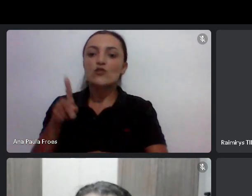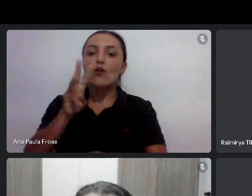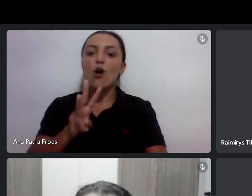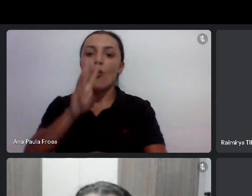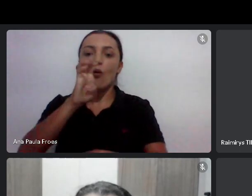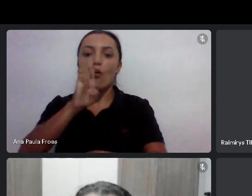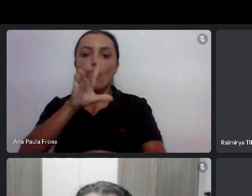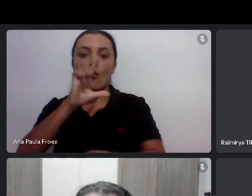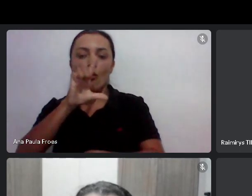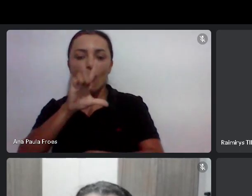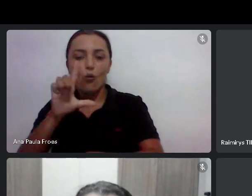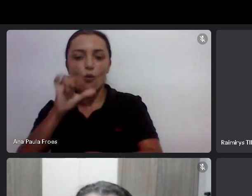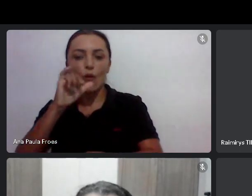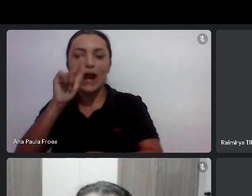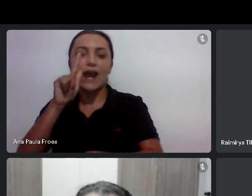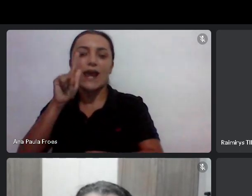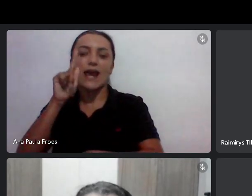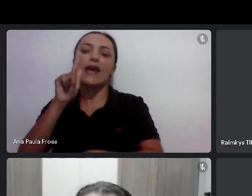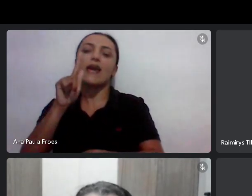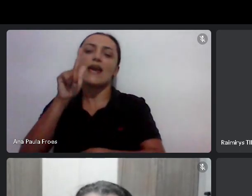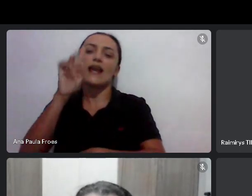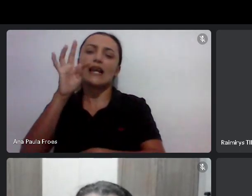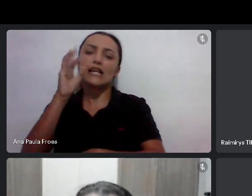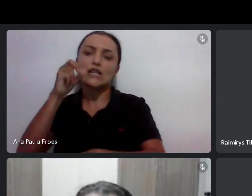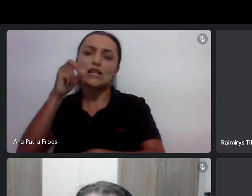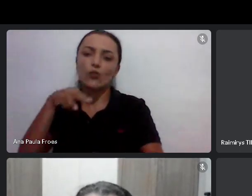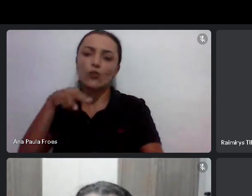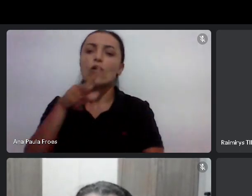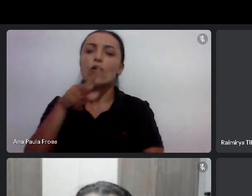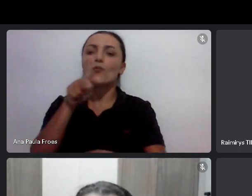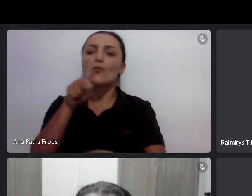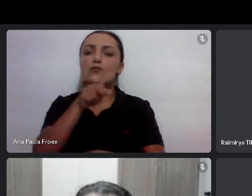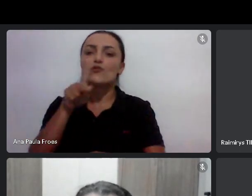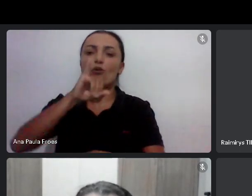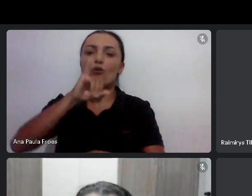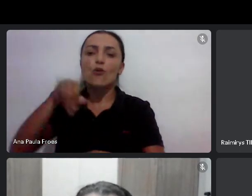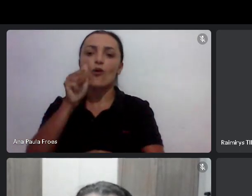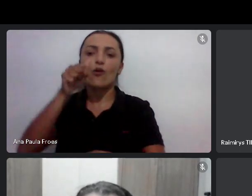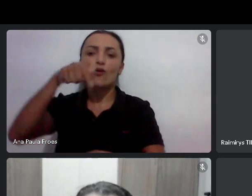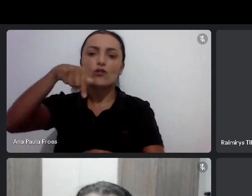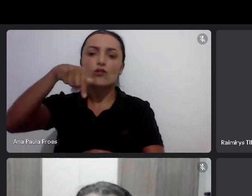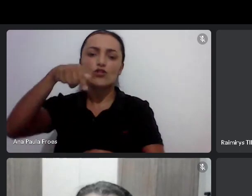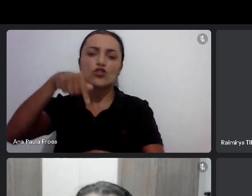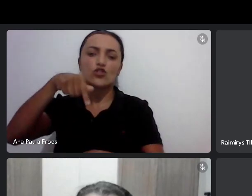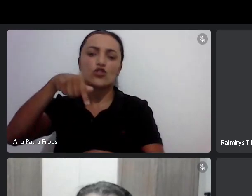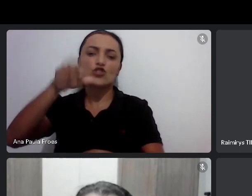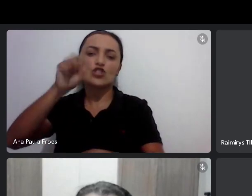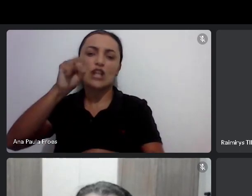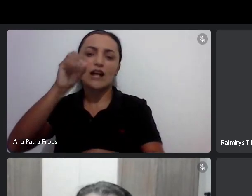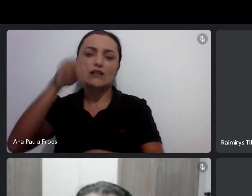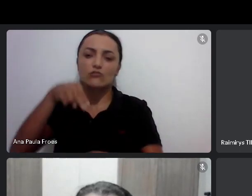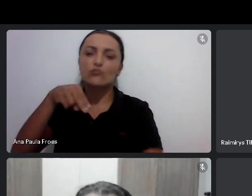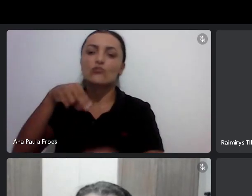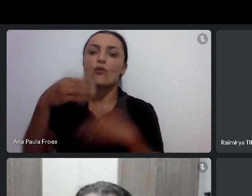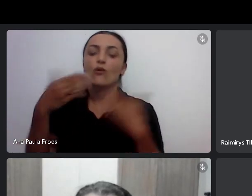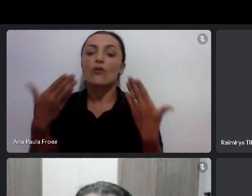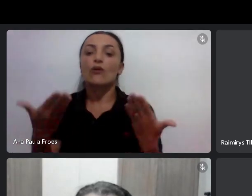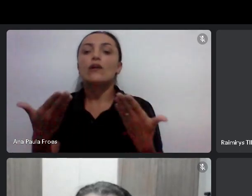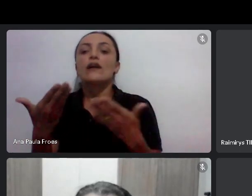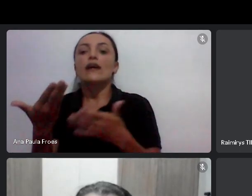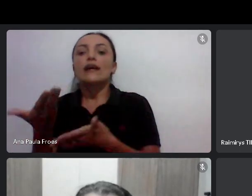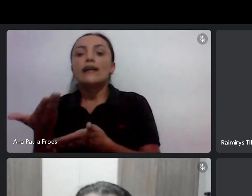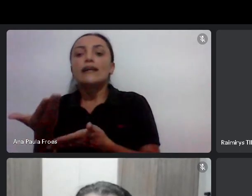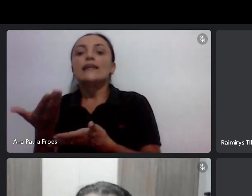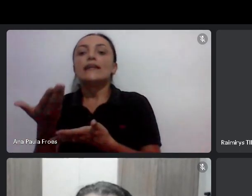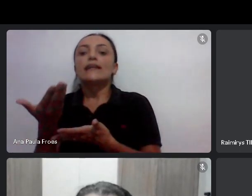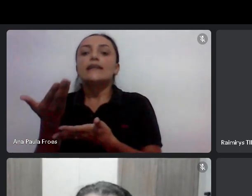pela presença mais uma vez, o professor Jackson também, a Iris, ela é chefe do setor de acessibilidade